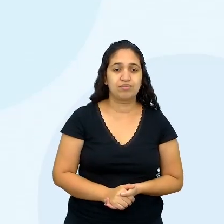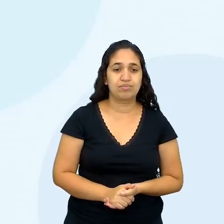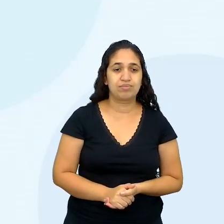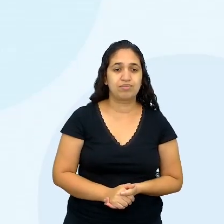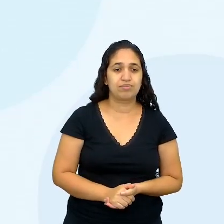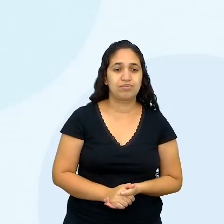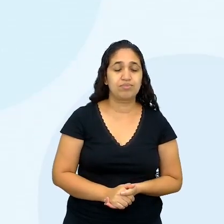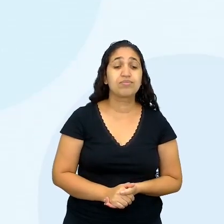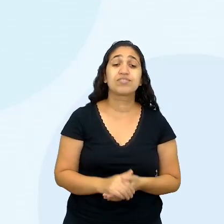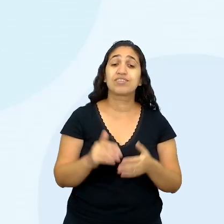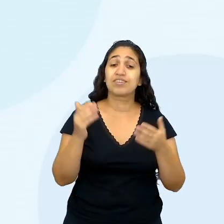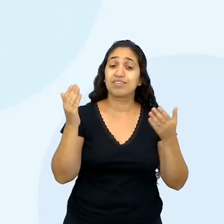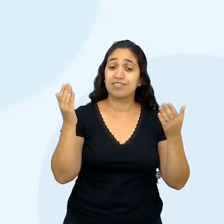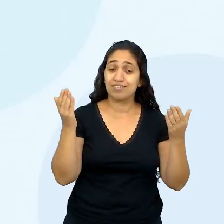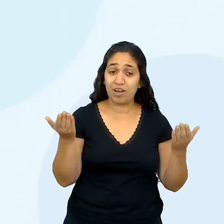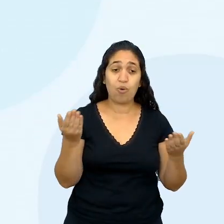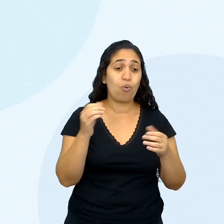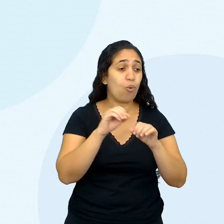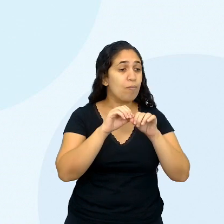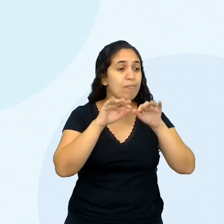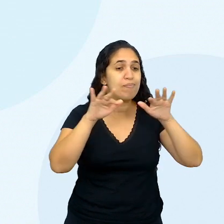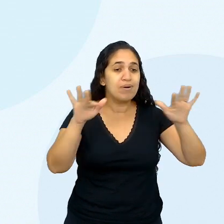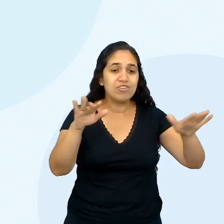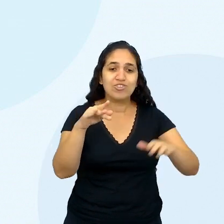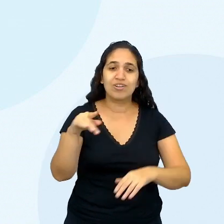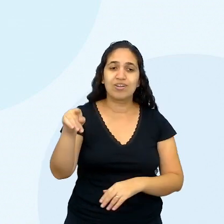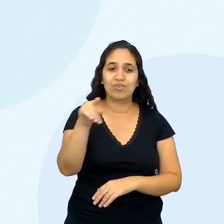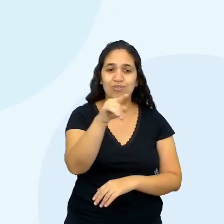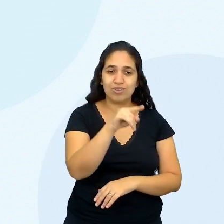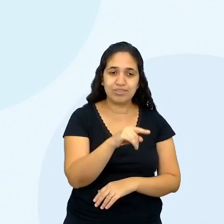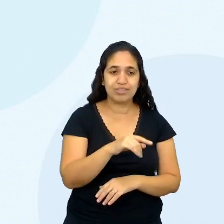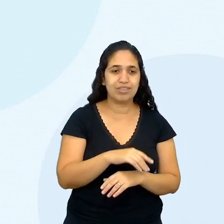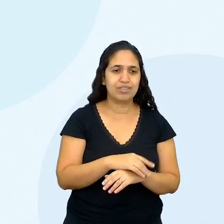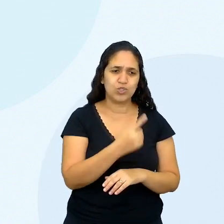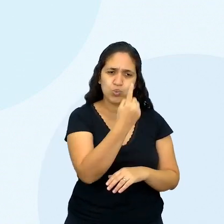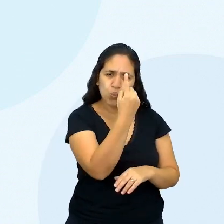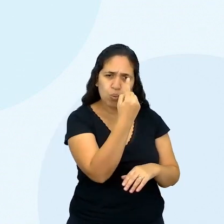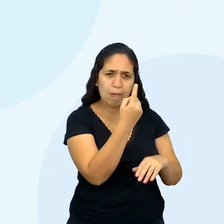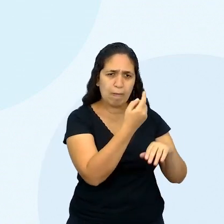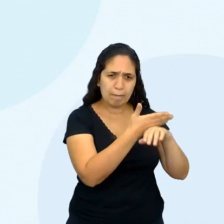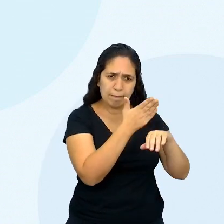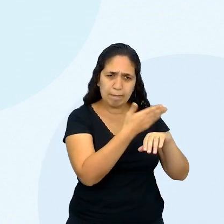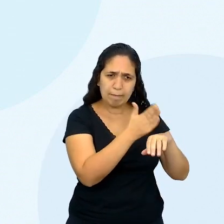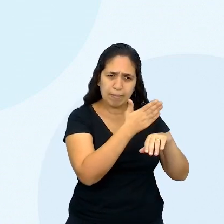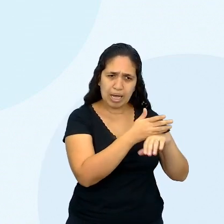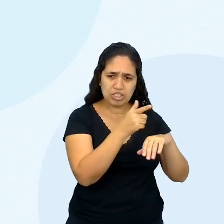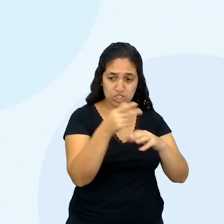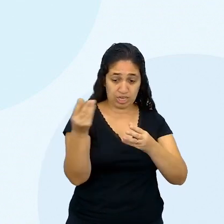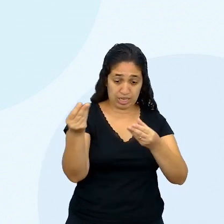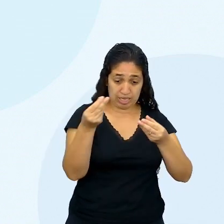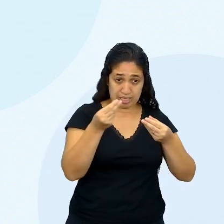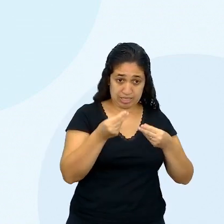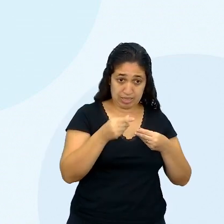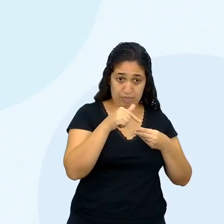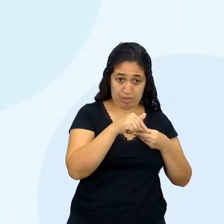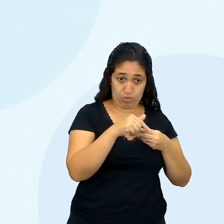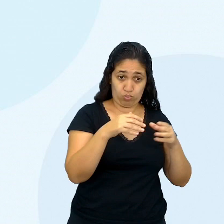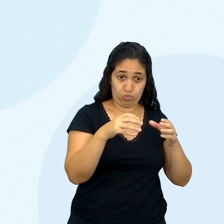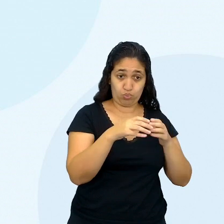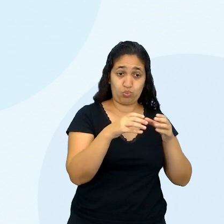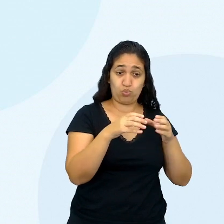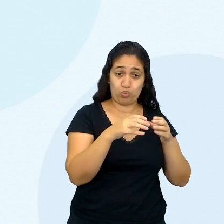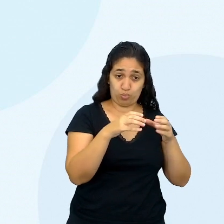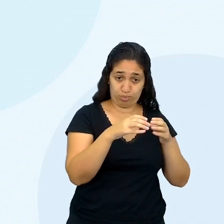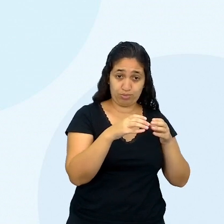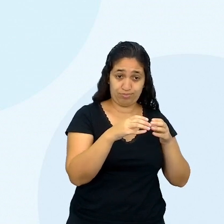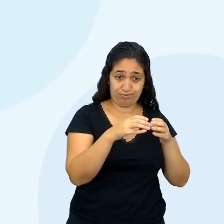E aí, gente, queria só compartilhar com vocês uma das práticas que a gente recebeu dentro do Movimento Escolas pelo Clima, que foi